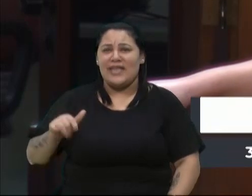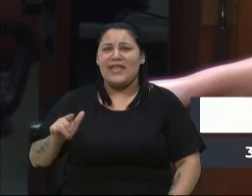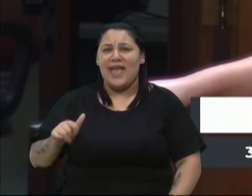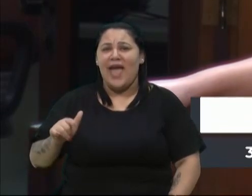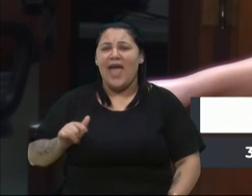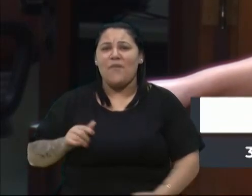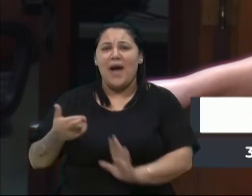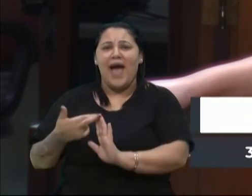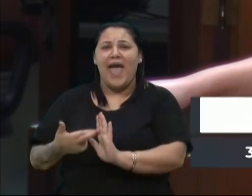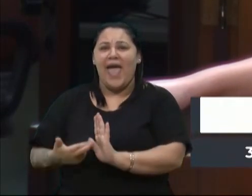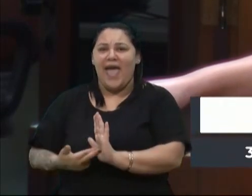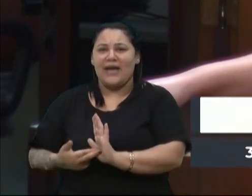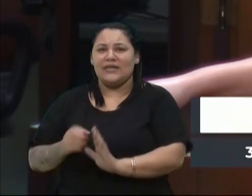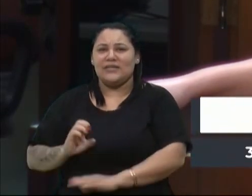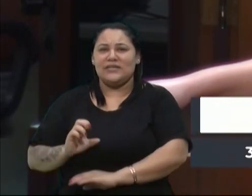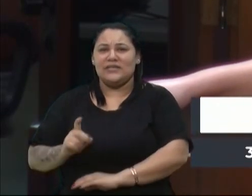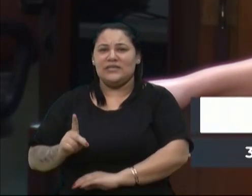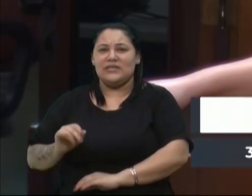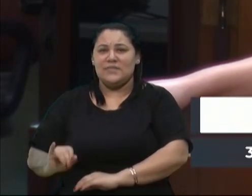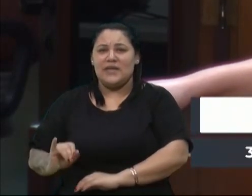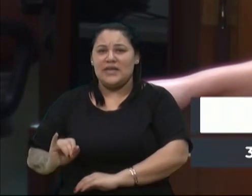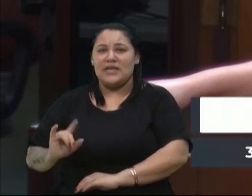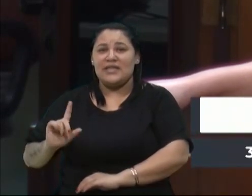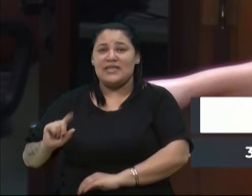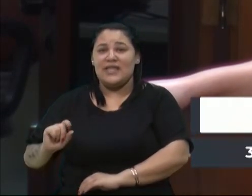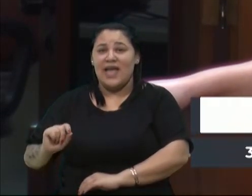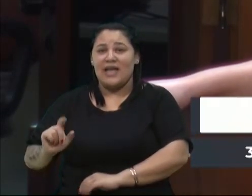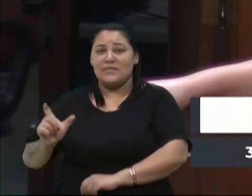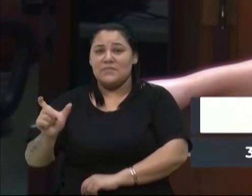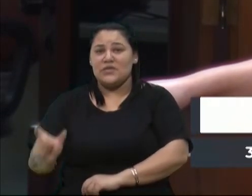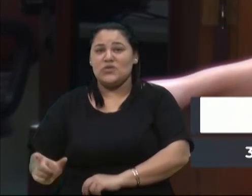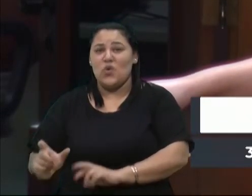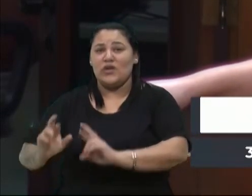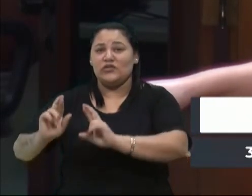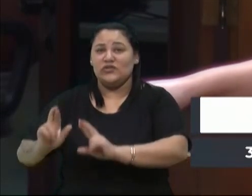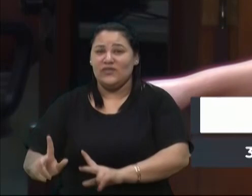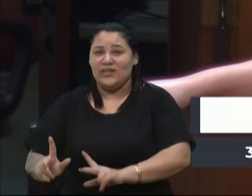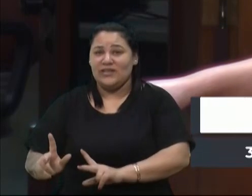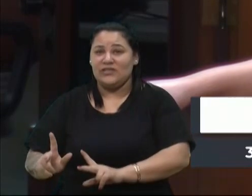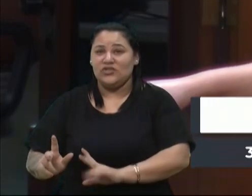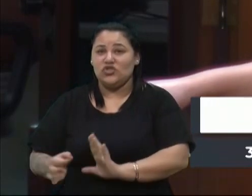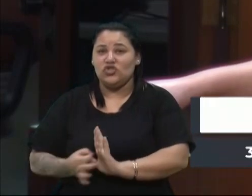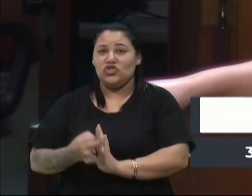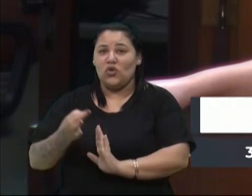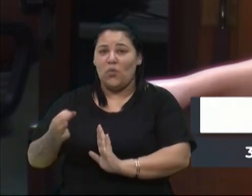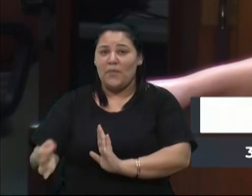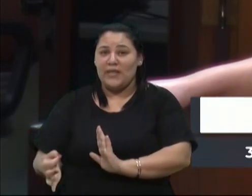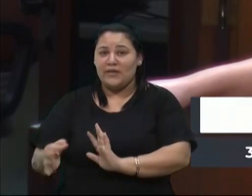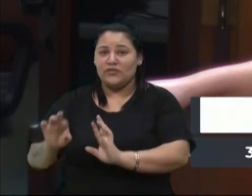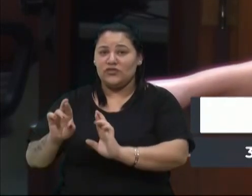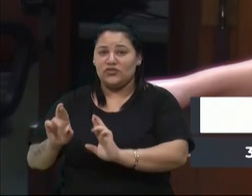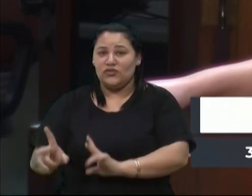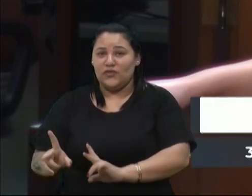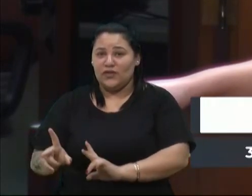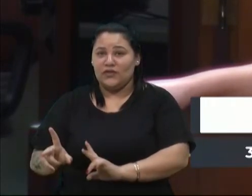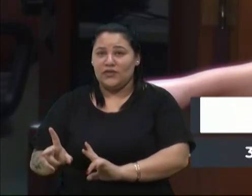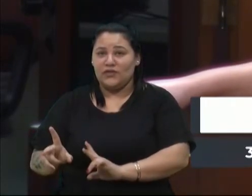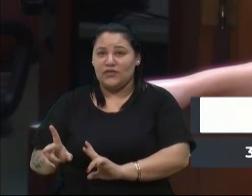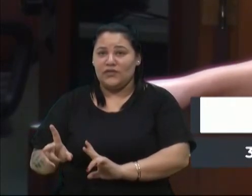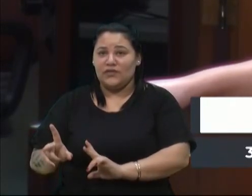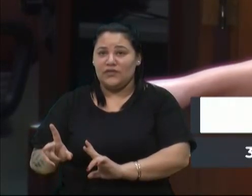CPI que 10 membros diferentes, de opiniões diferentes, de